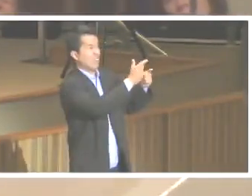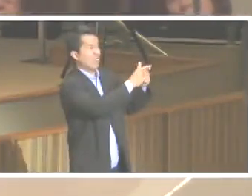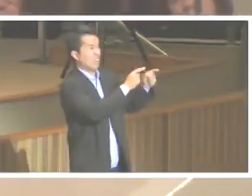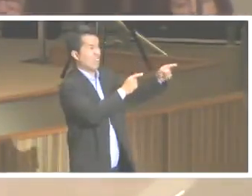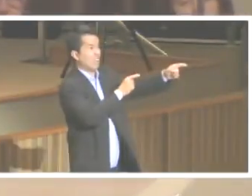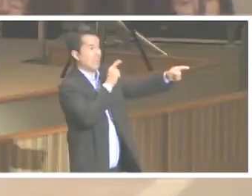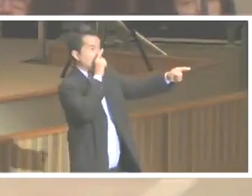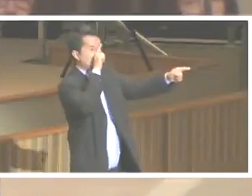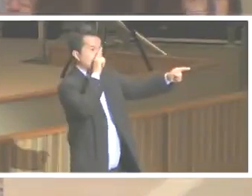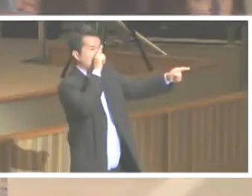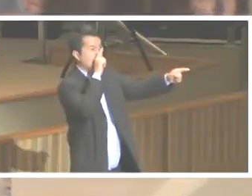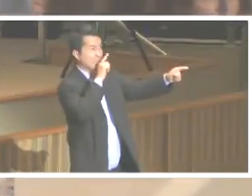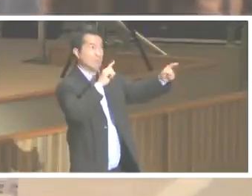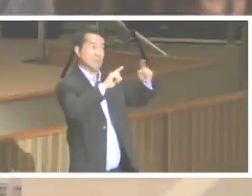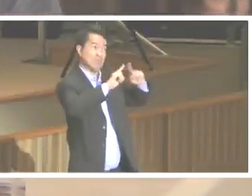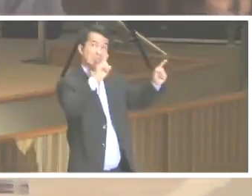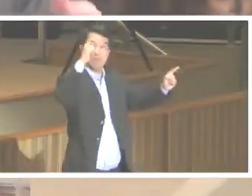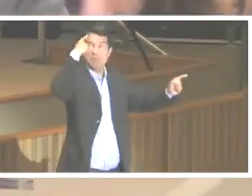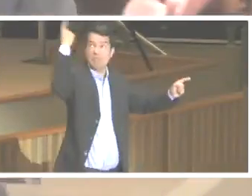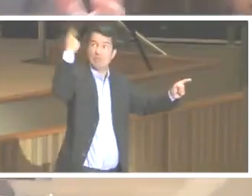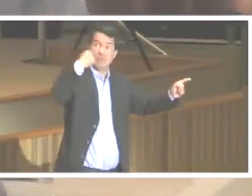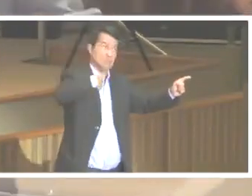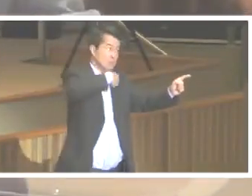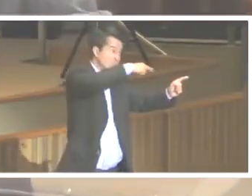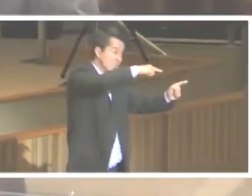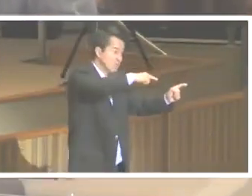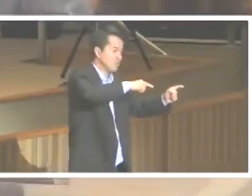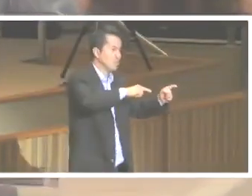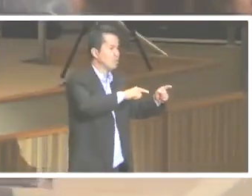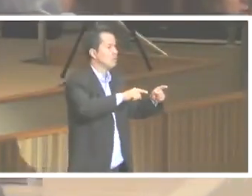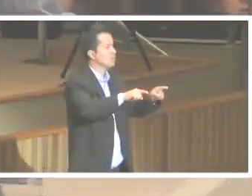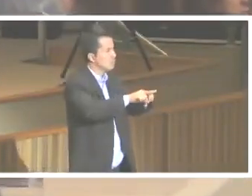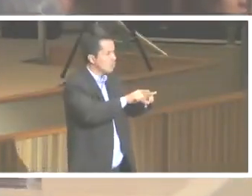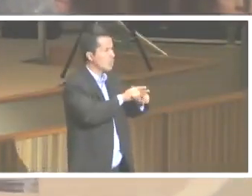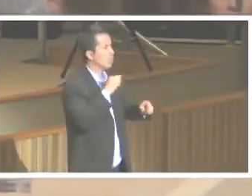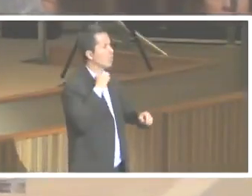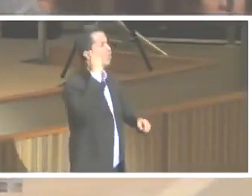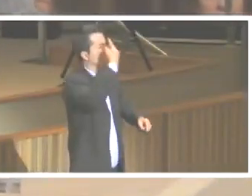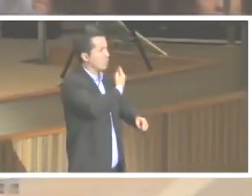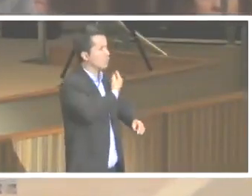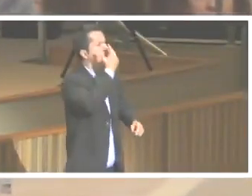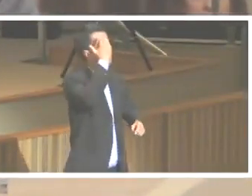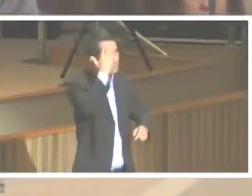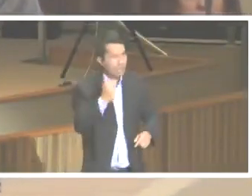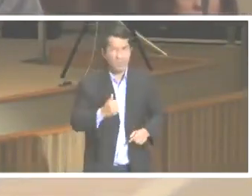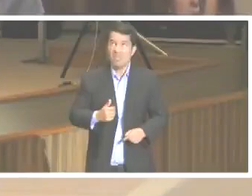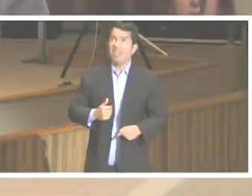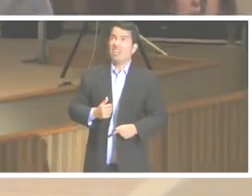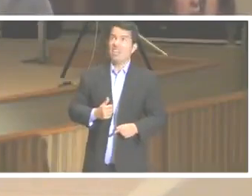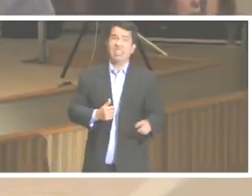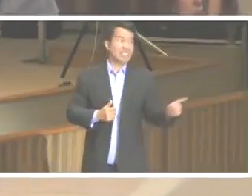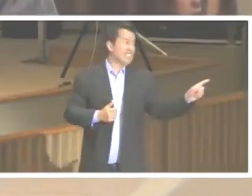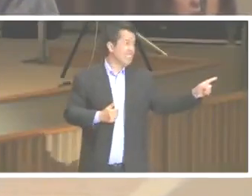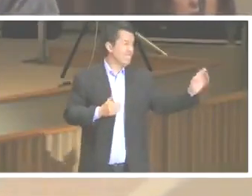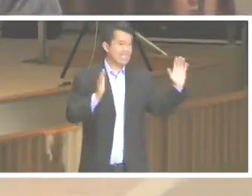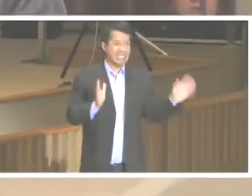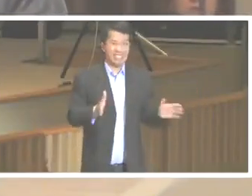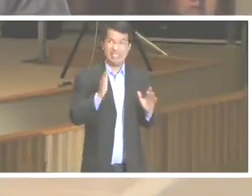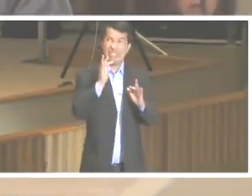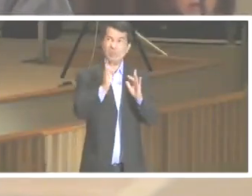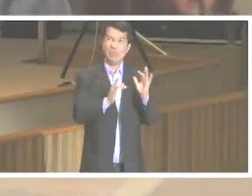do chamado e eu tenho certeza que maria também tinha ela sabia que o seu noivo muito